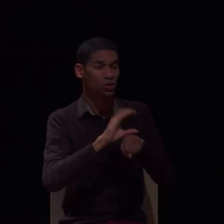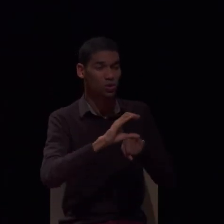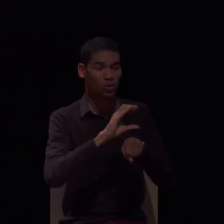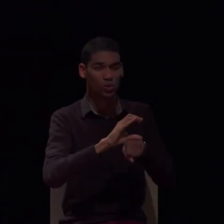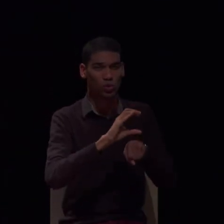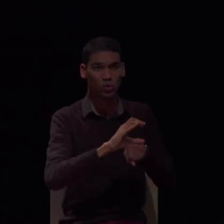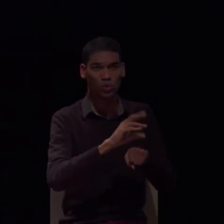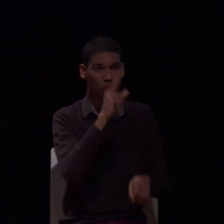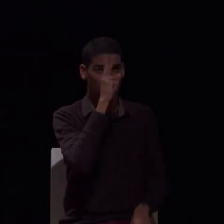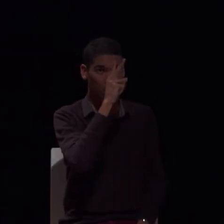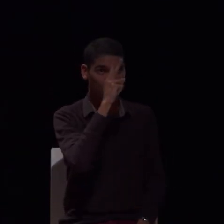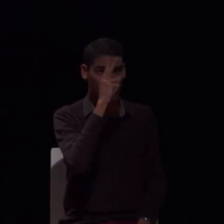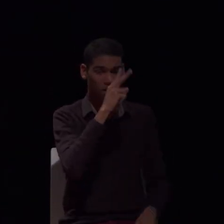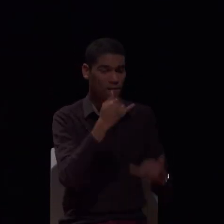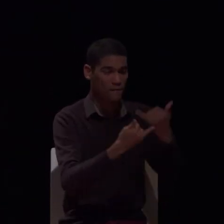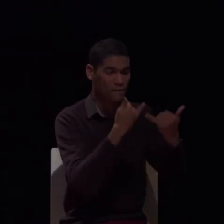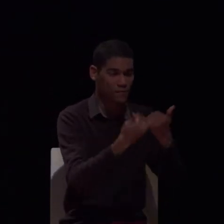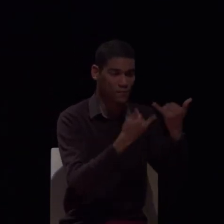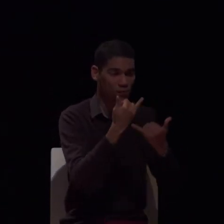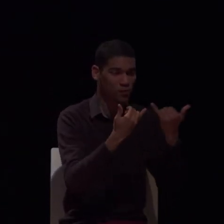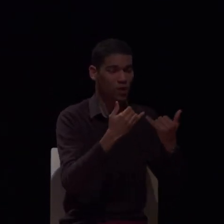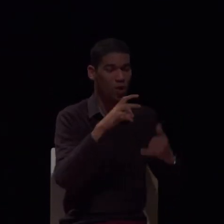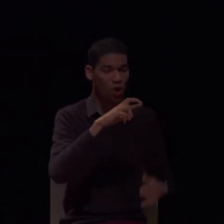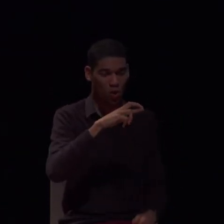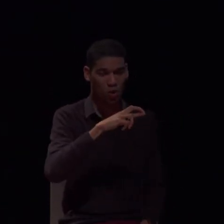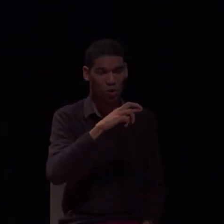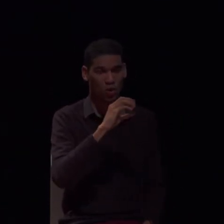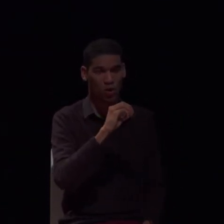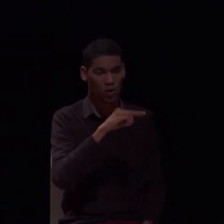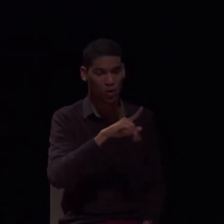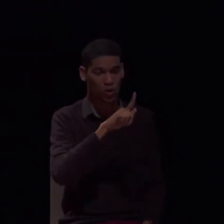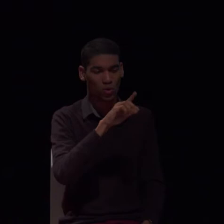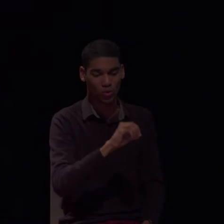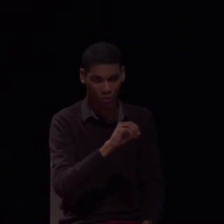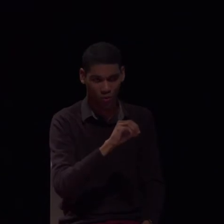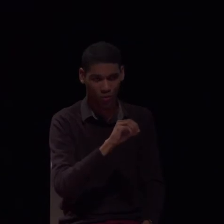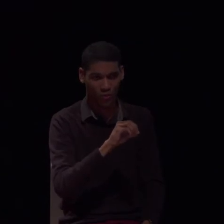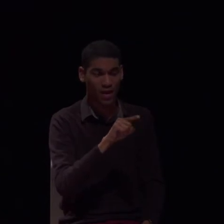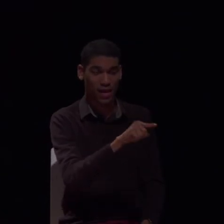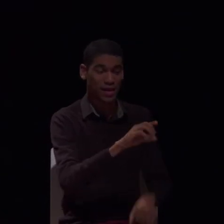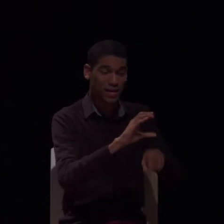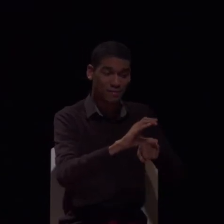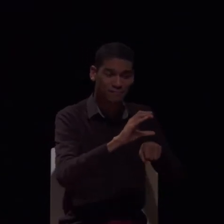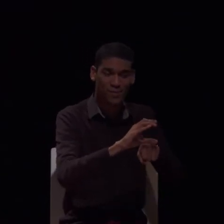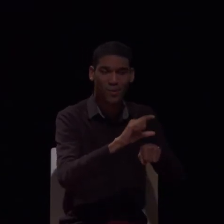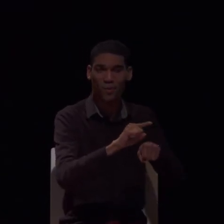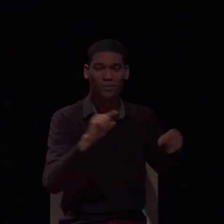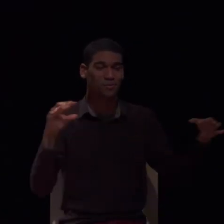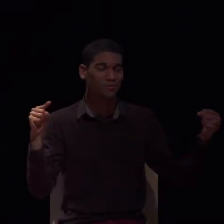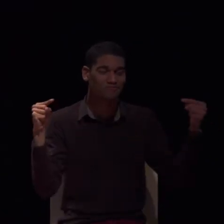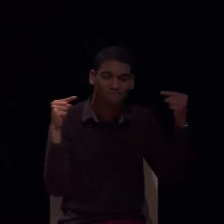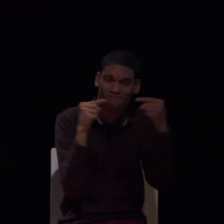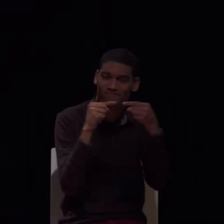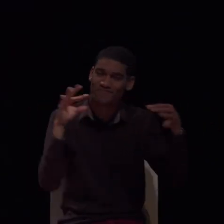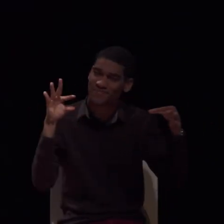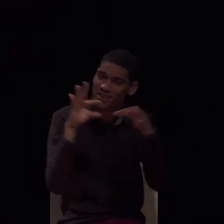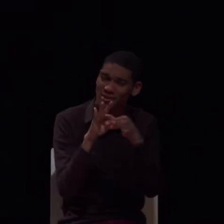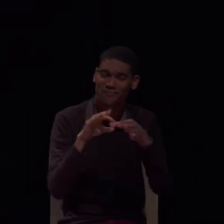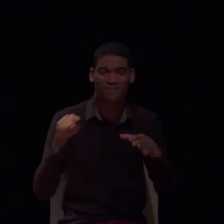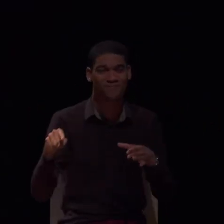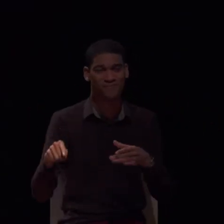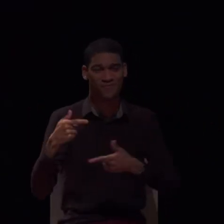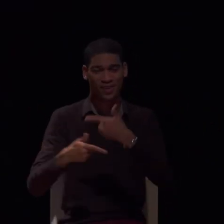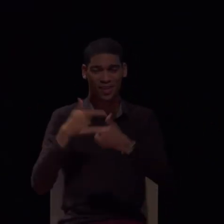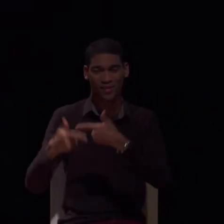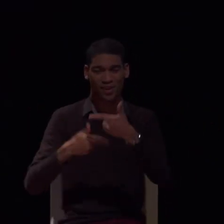de histórias e brincadeiras do congo pudesse fazer aquele curso e aquele curso tivesse uma relação direta com a aplicação na sala de